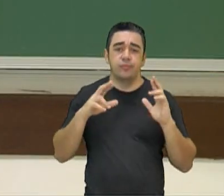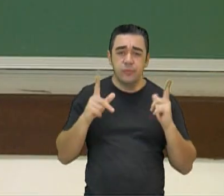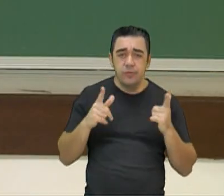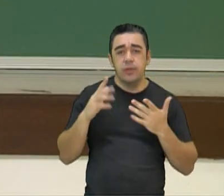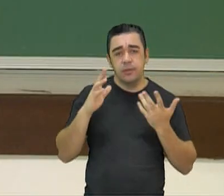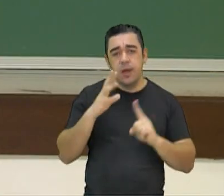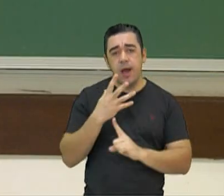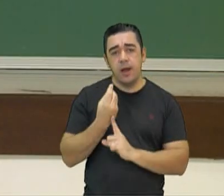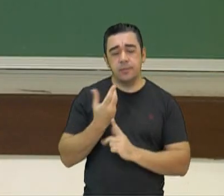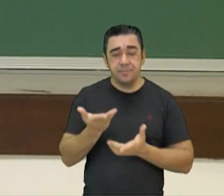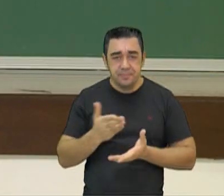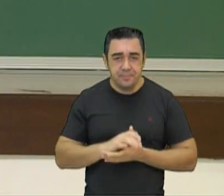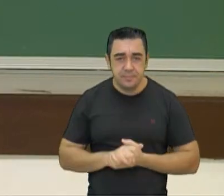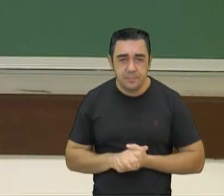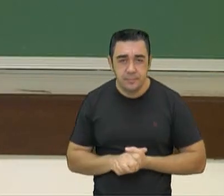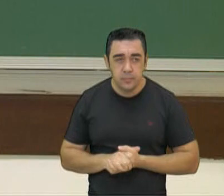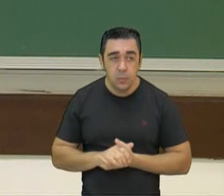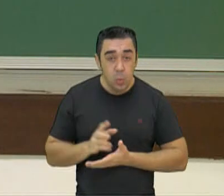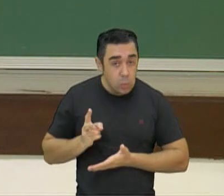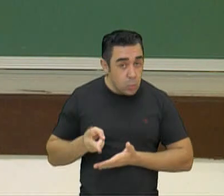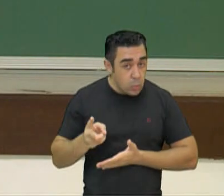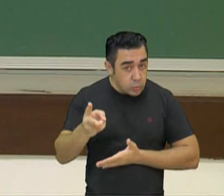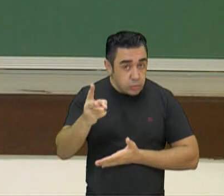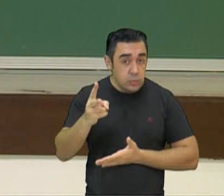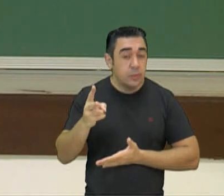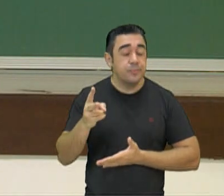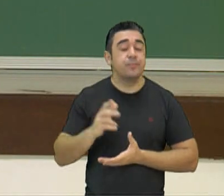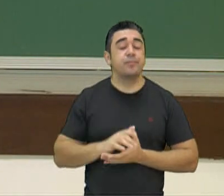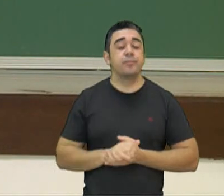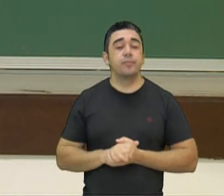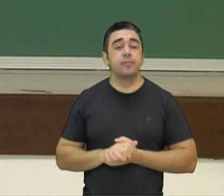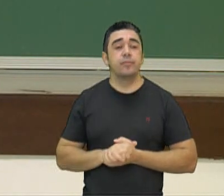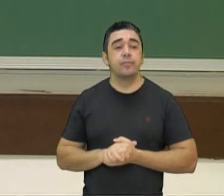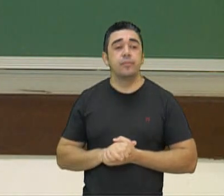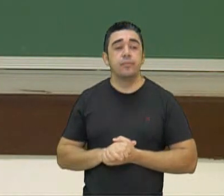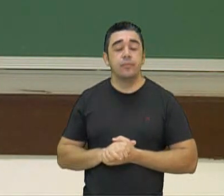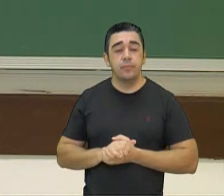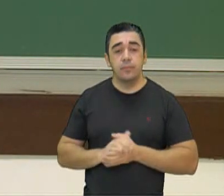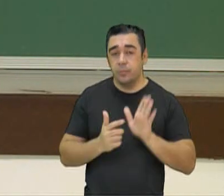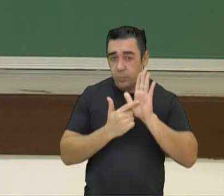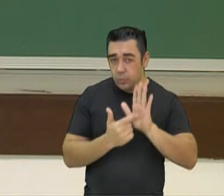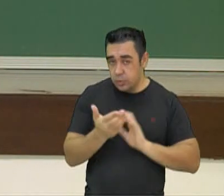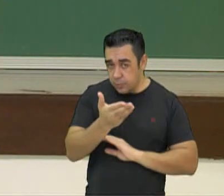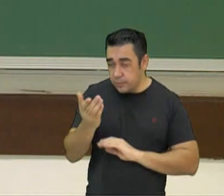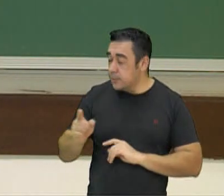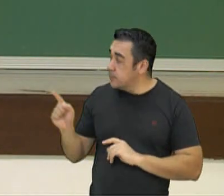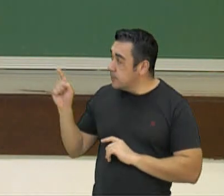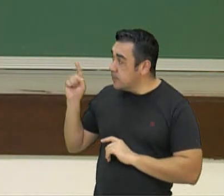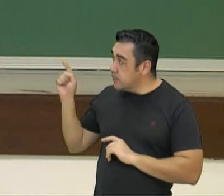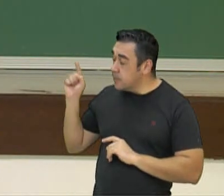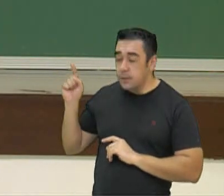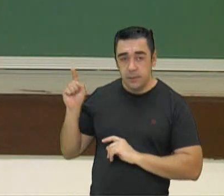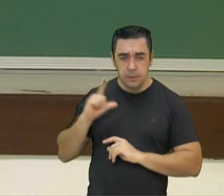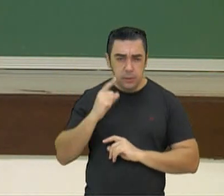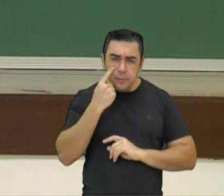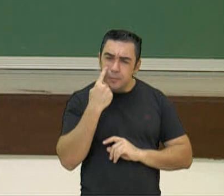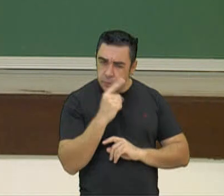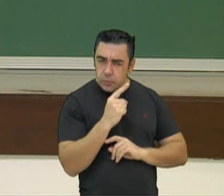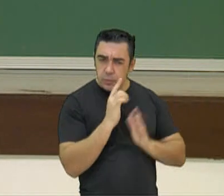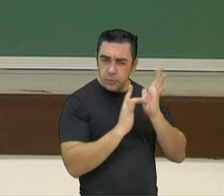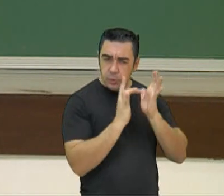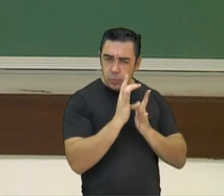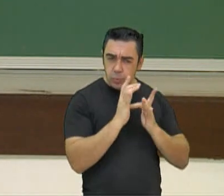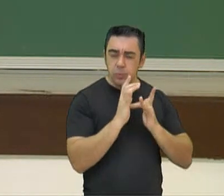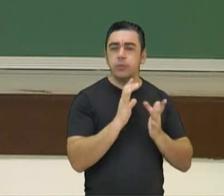representações artísticas. Vamos continuar aqui, tá? Eu trouxe para vocês, a partir dessa figura de Jesus